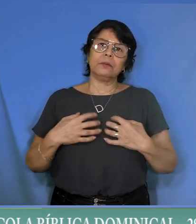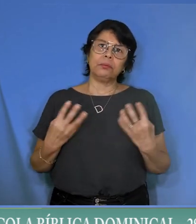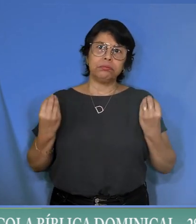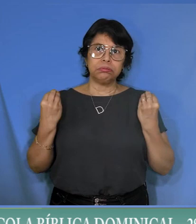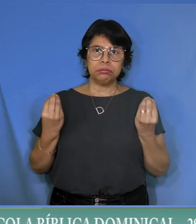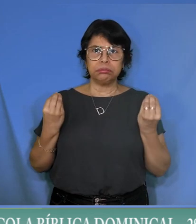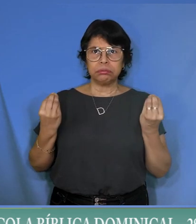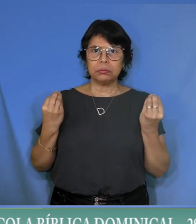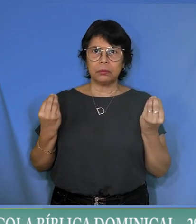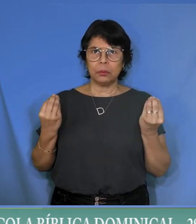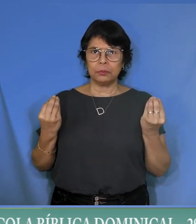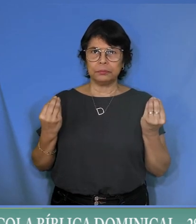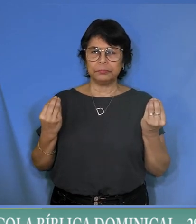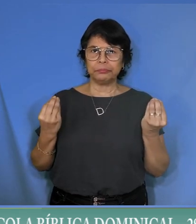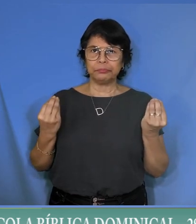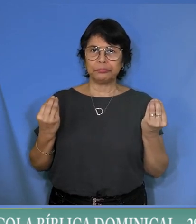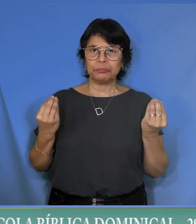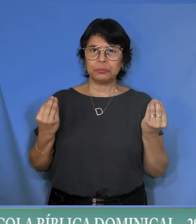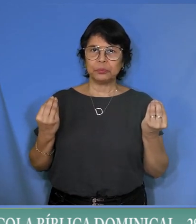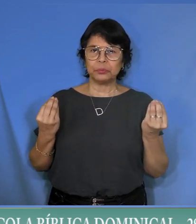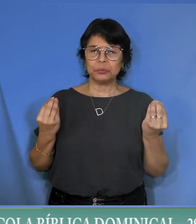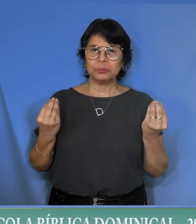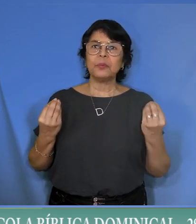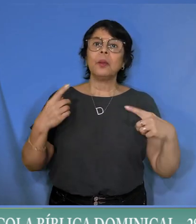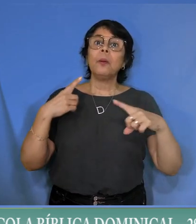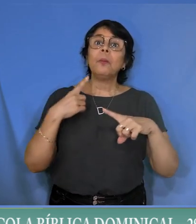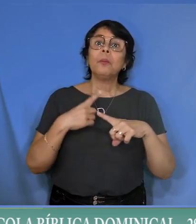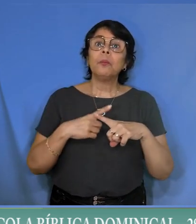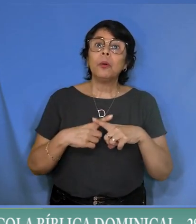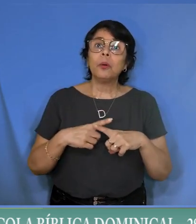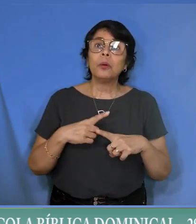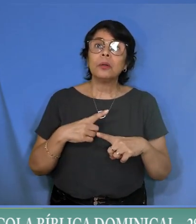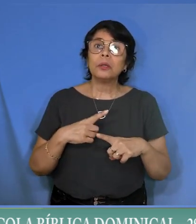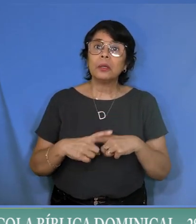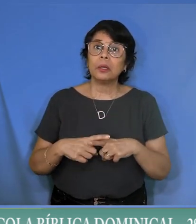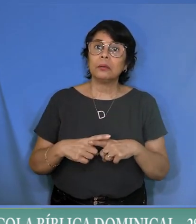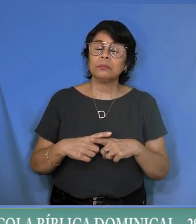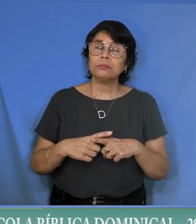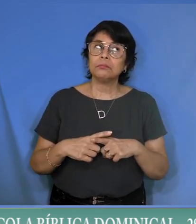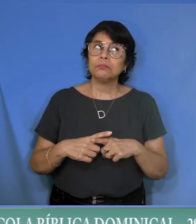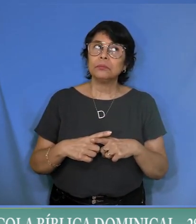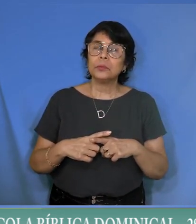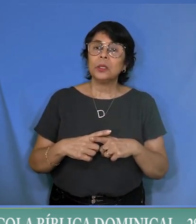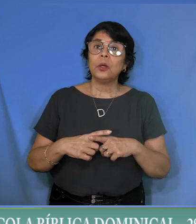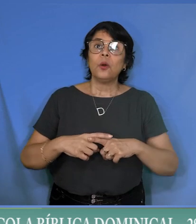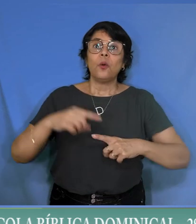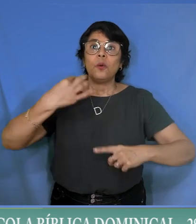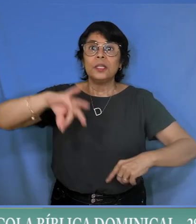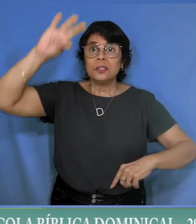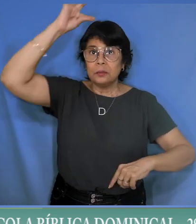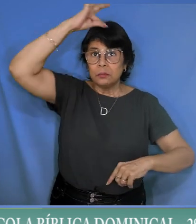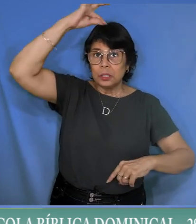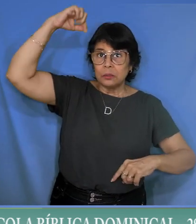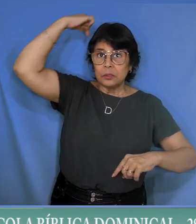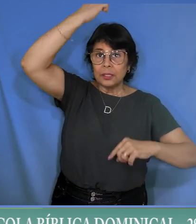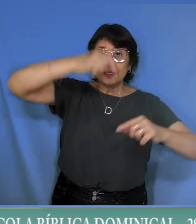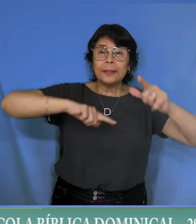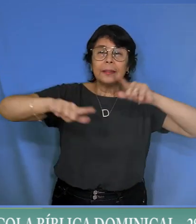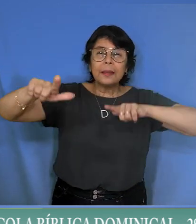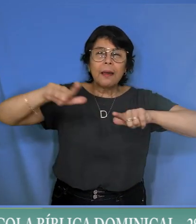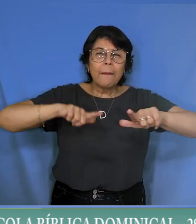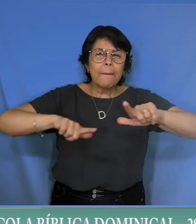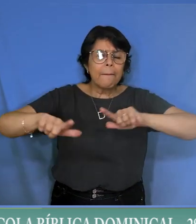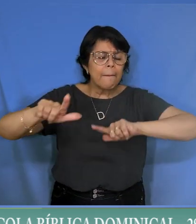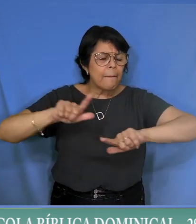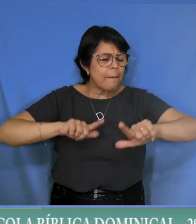porque existe uma relação causal da obra do Espírito Santo em nós, um nexo, de tal forma que se